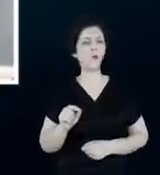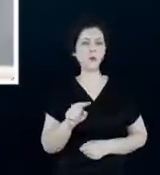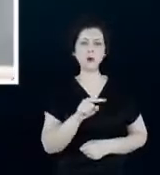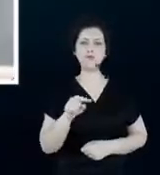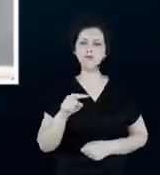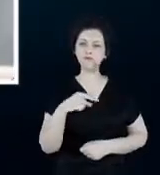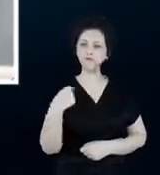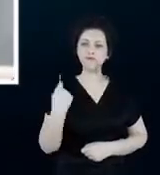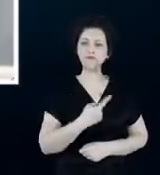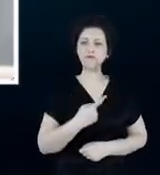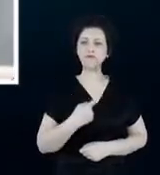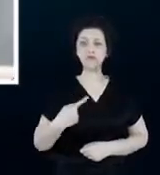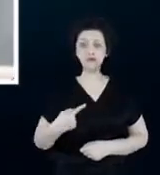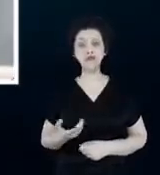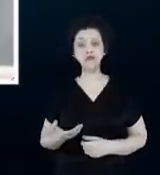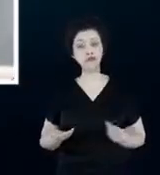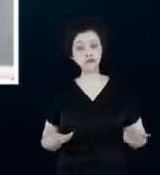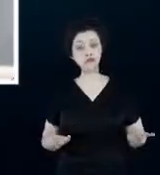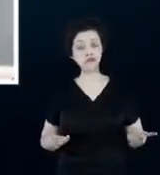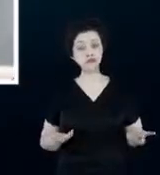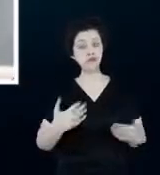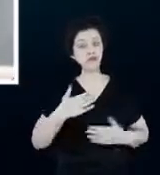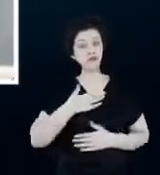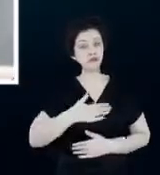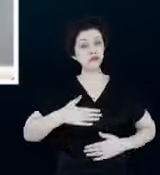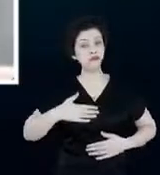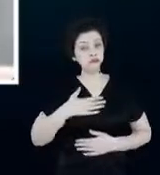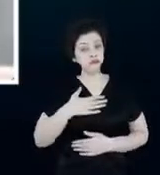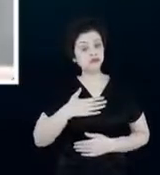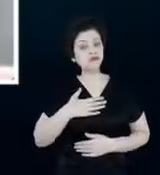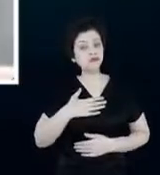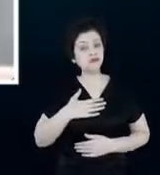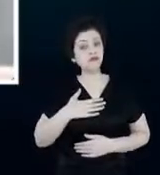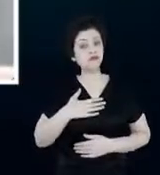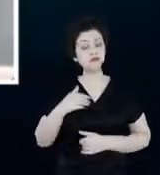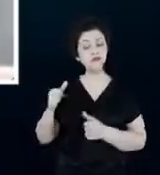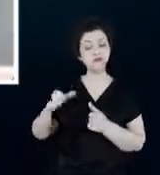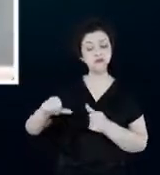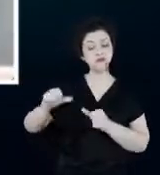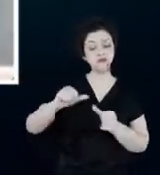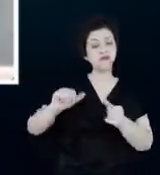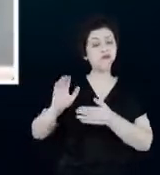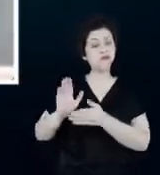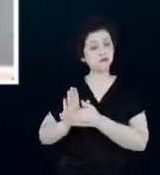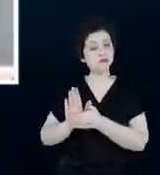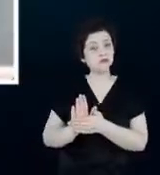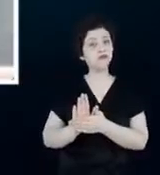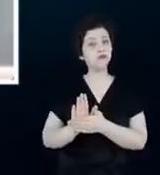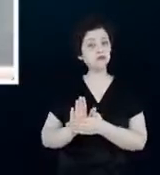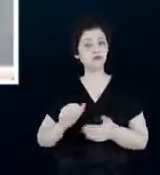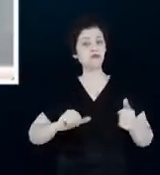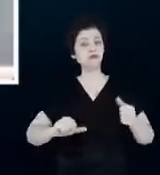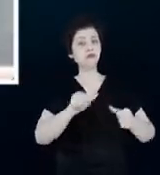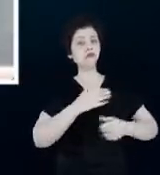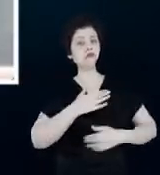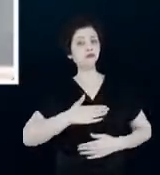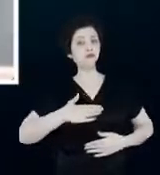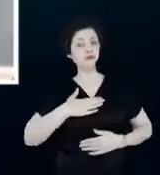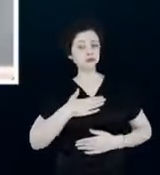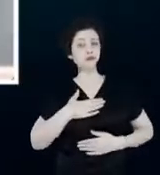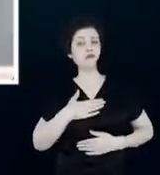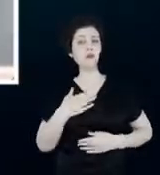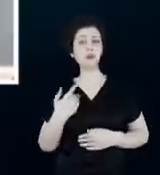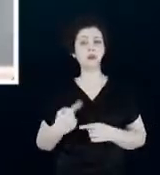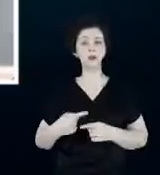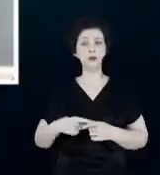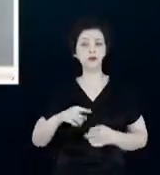a gente ficou realmente assim, satisfeito com as mudanças que estão sendo propostas, né, com o fato